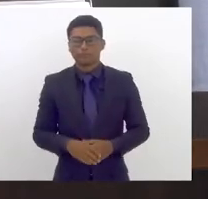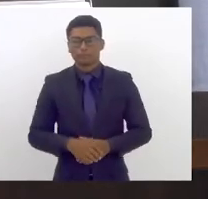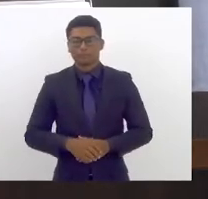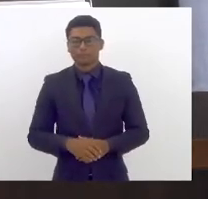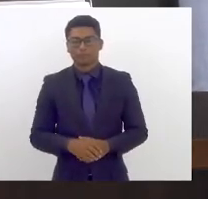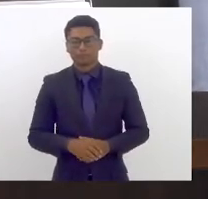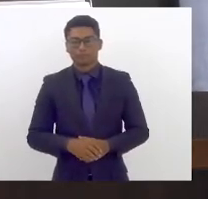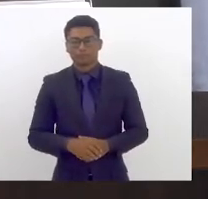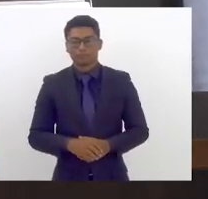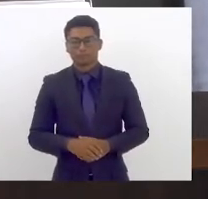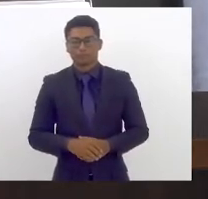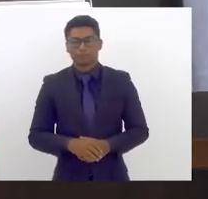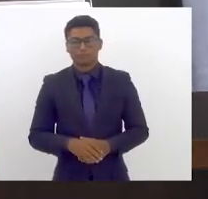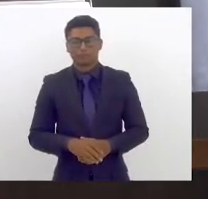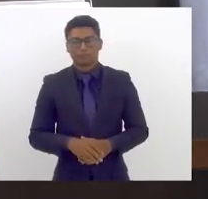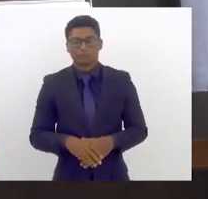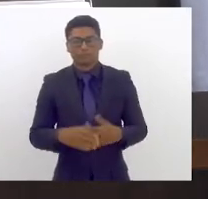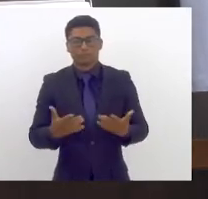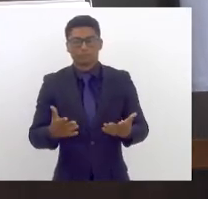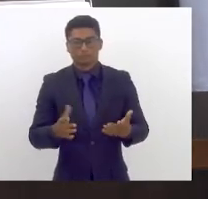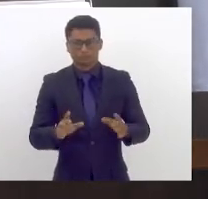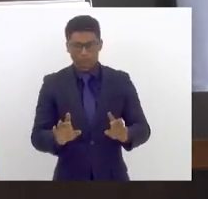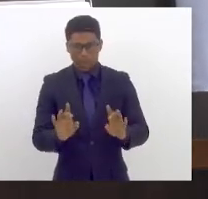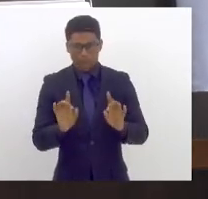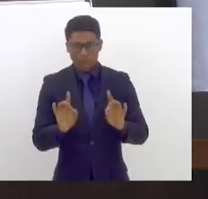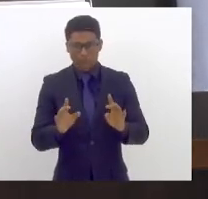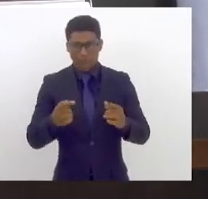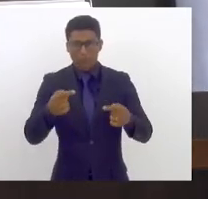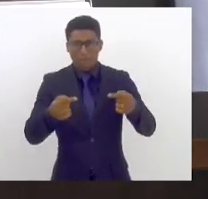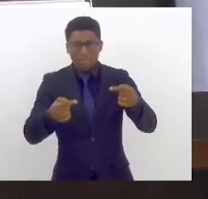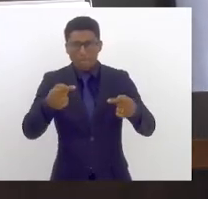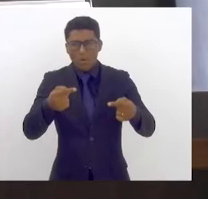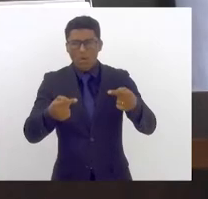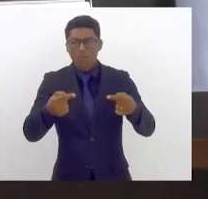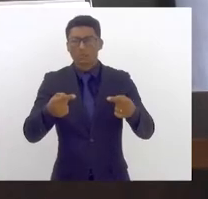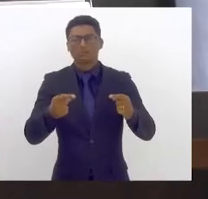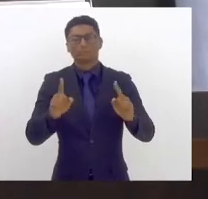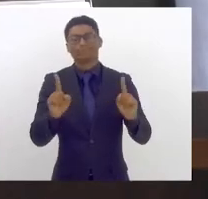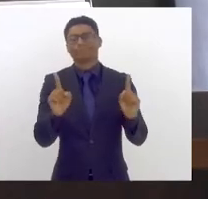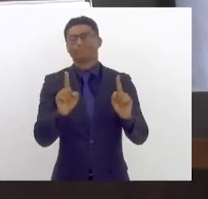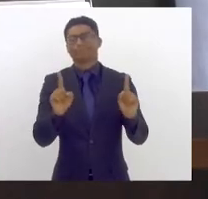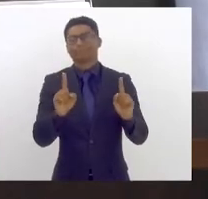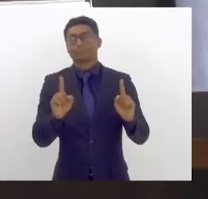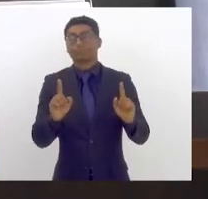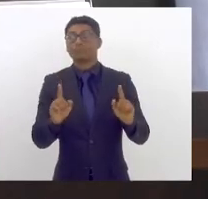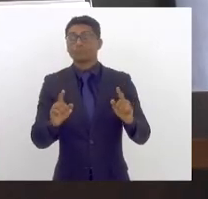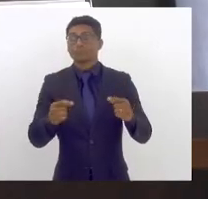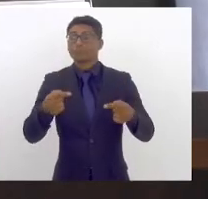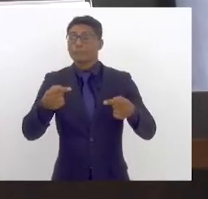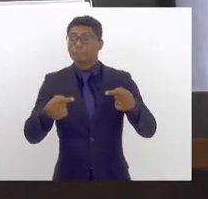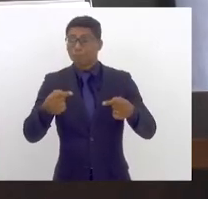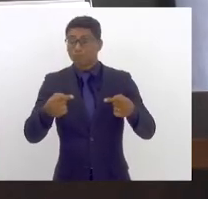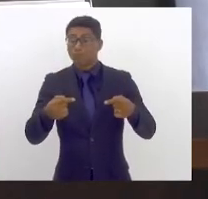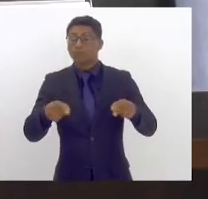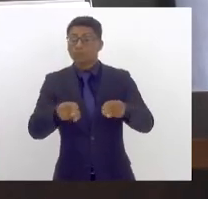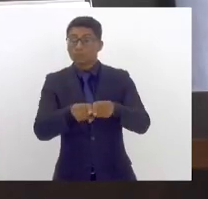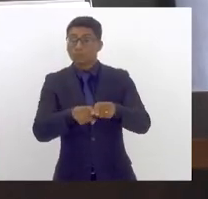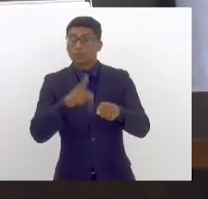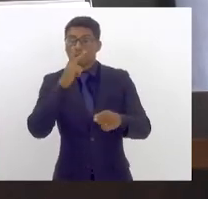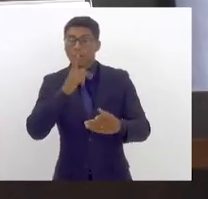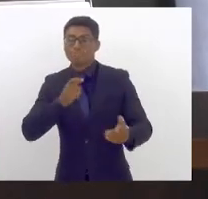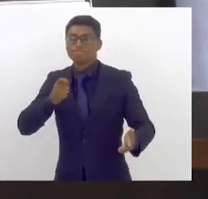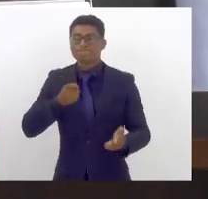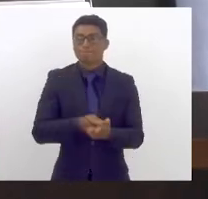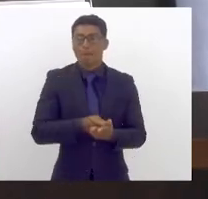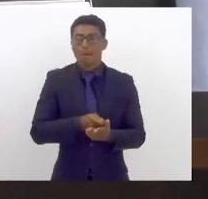não é só uma questão política Isso é uma questão de política de morte de